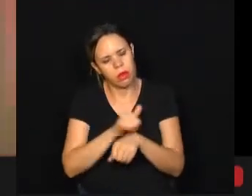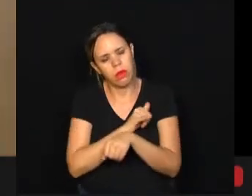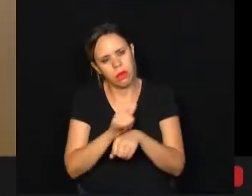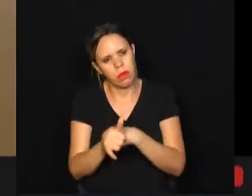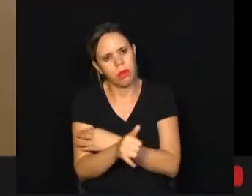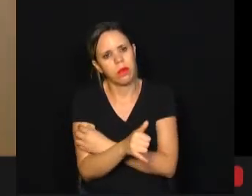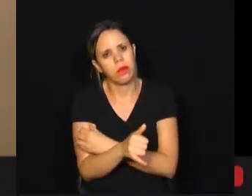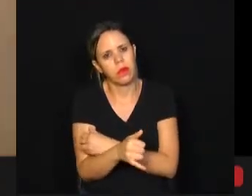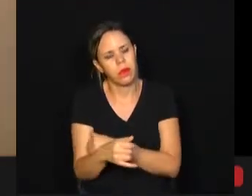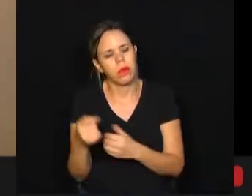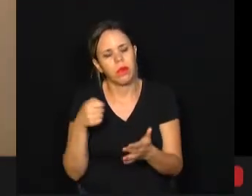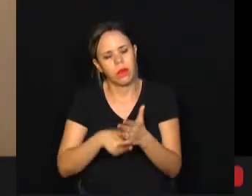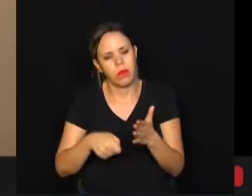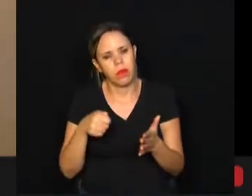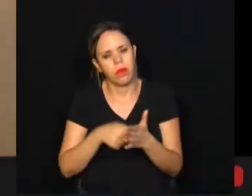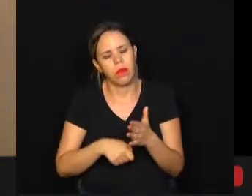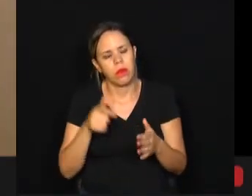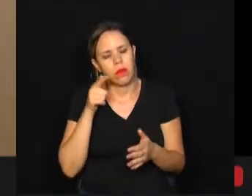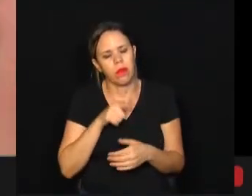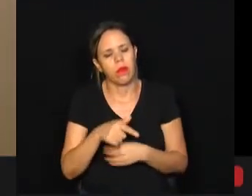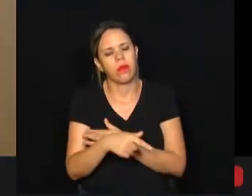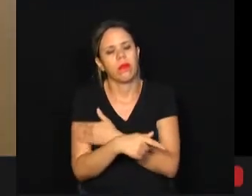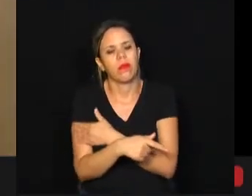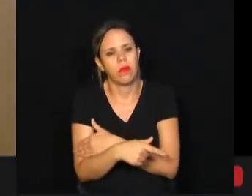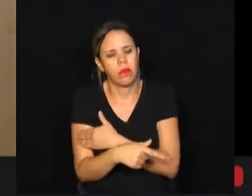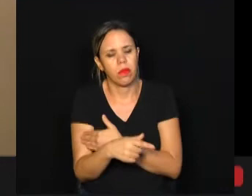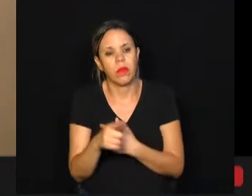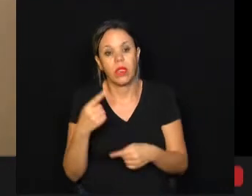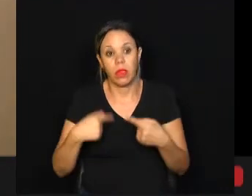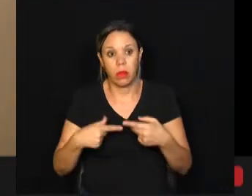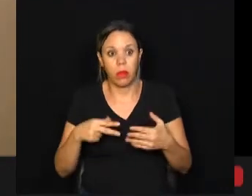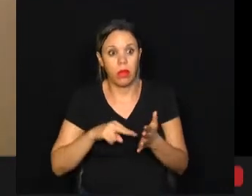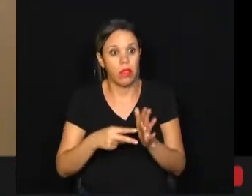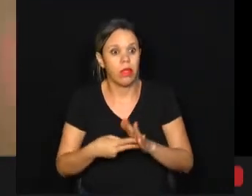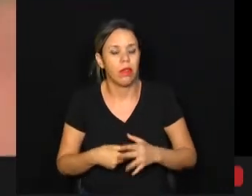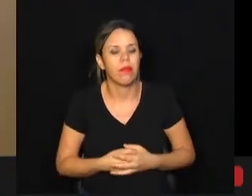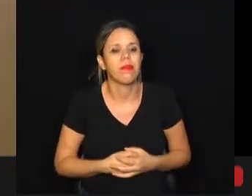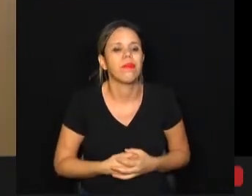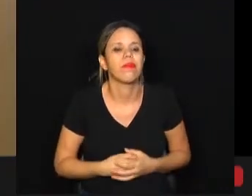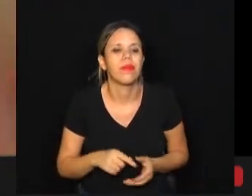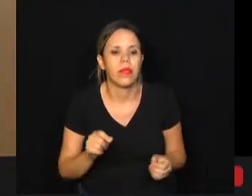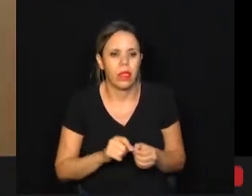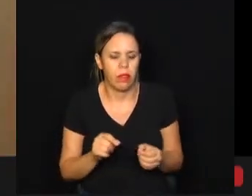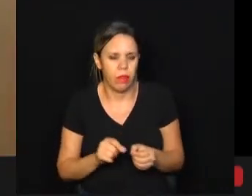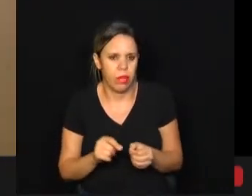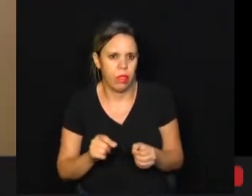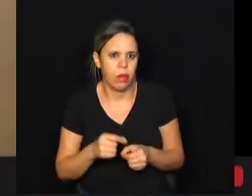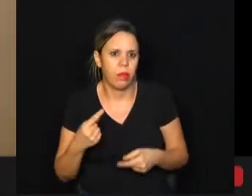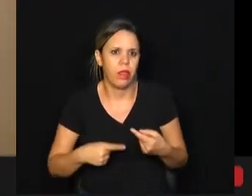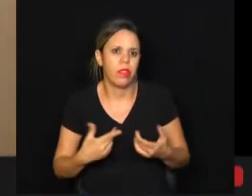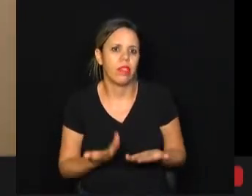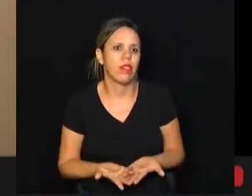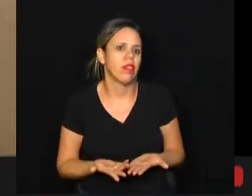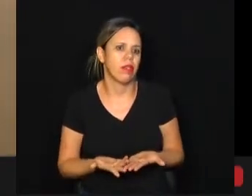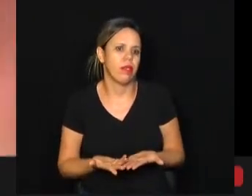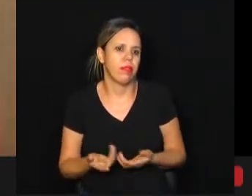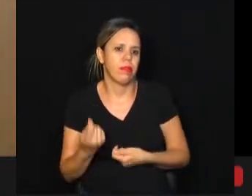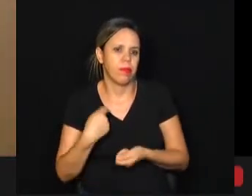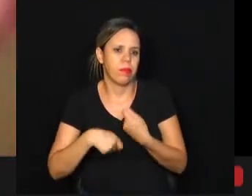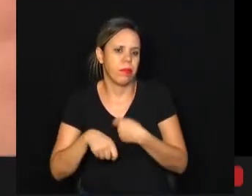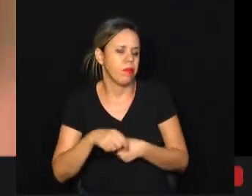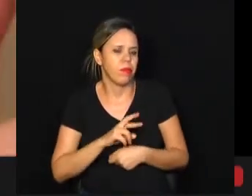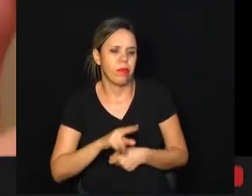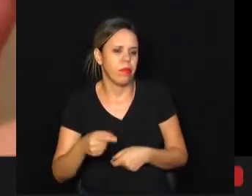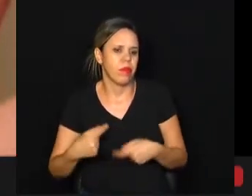aí tem que batalhar para conseguir. E isso é política. Tem que fazer política dentro da administração, não uma